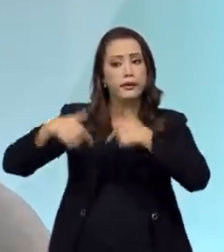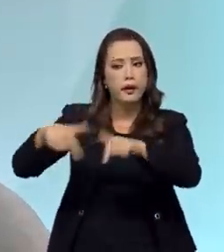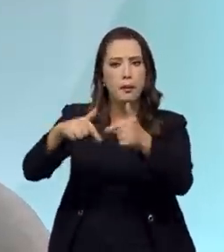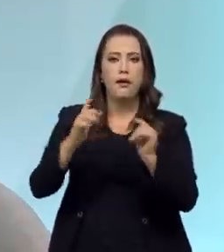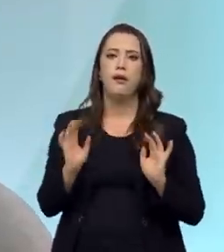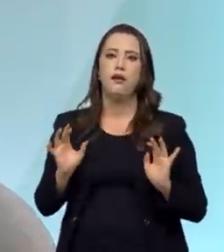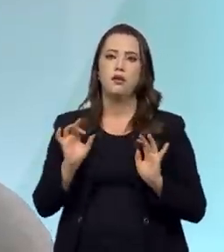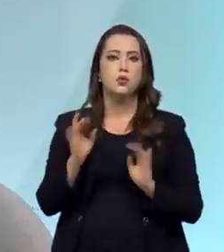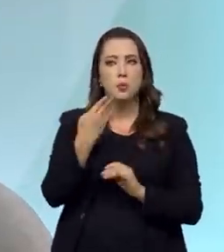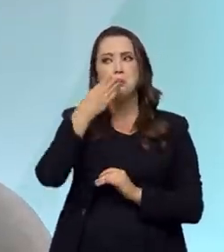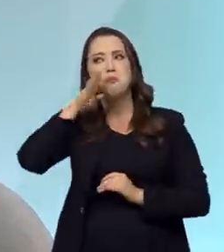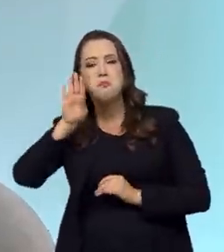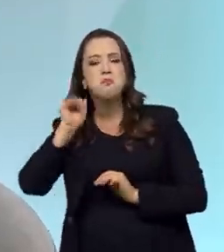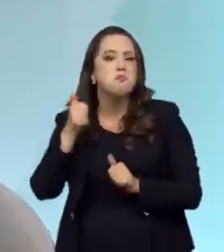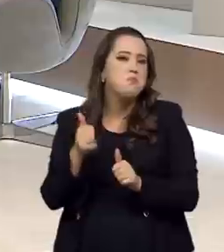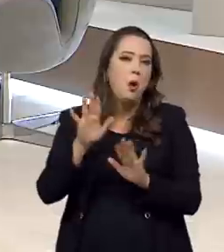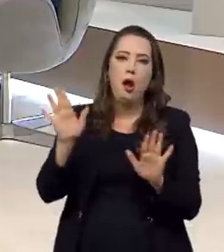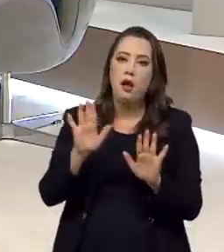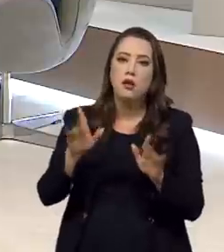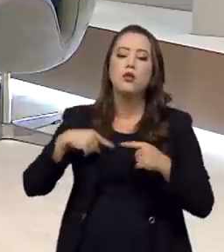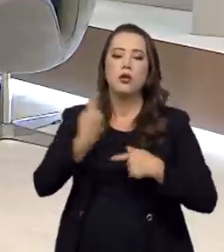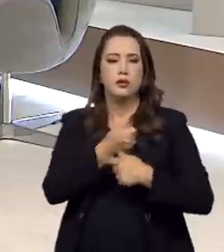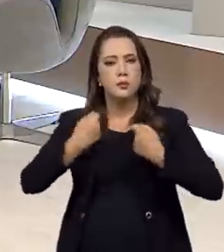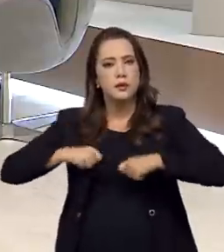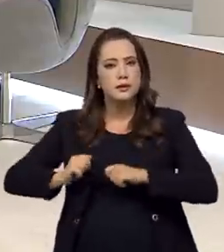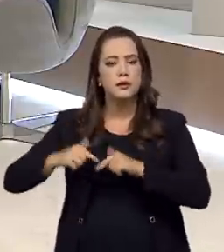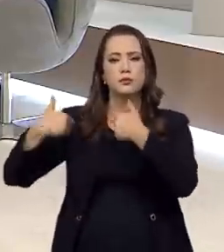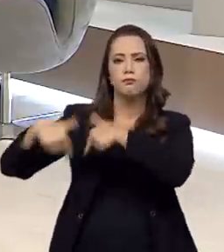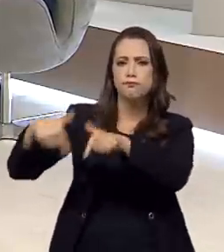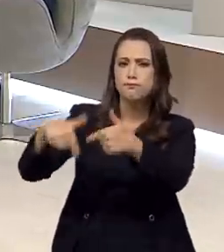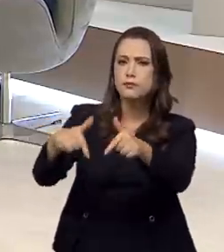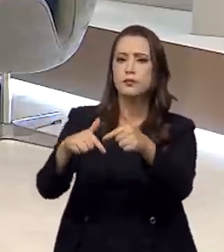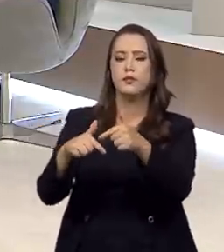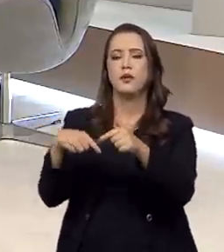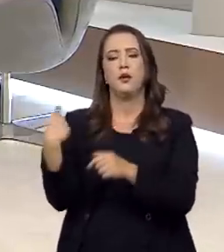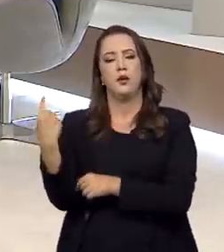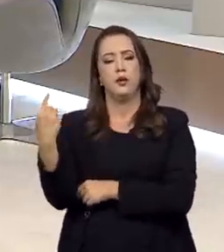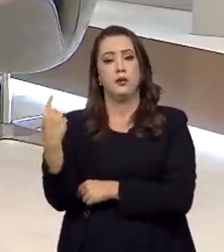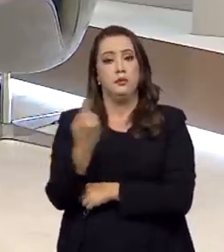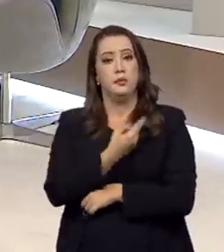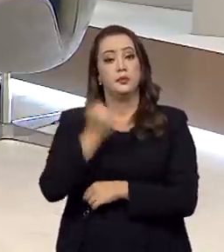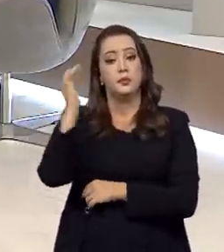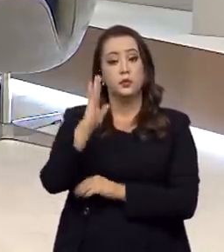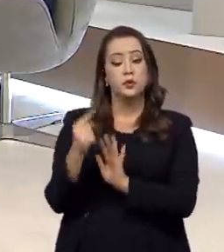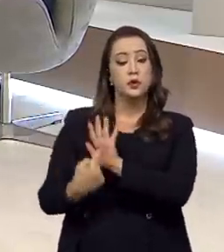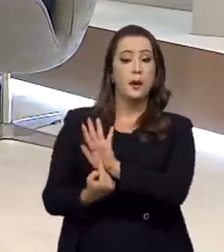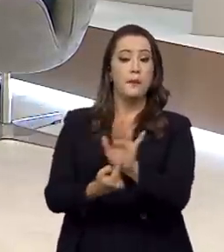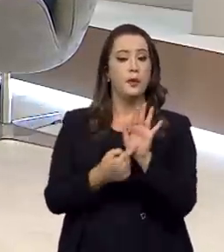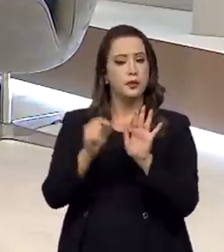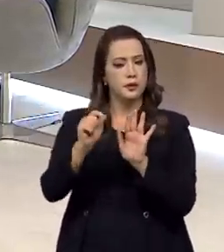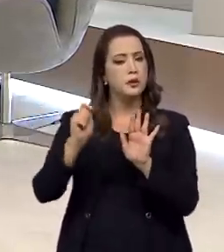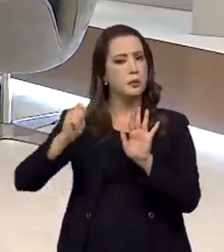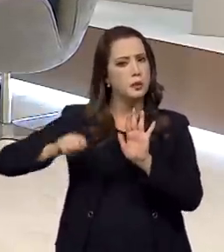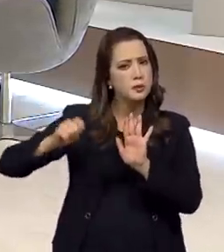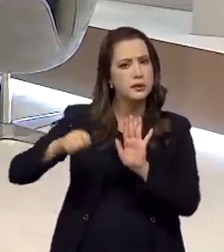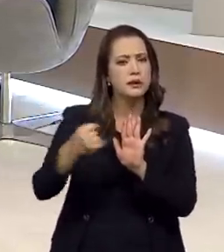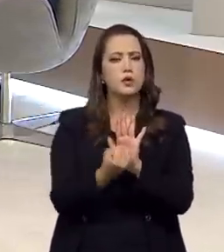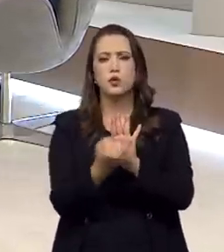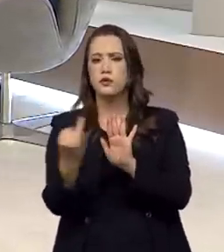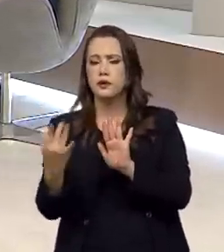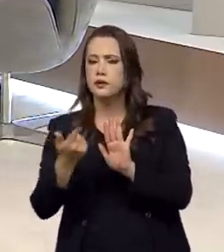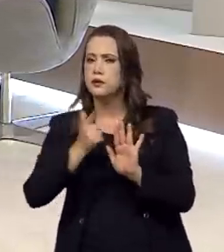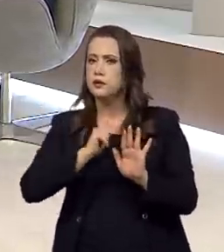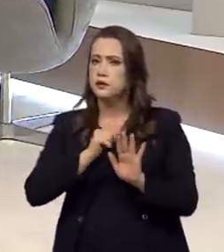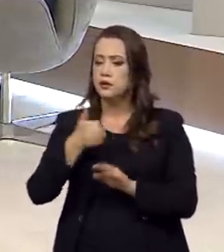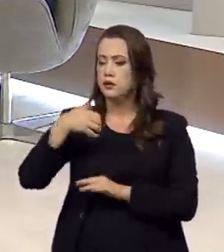mostrou que é um país que faz já que tem atividades sustentáveis Nós levamos mais de seis casos até Glasgow e teve a